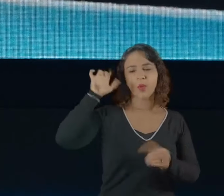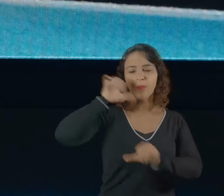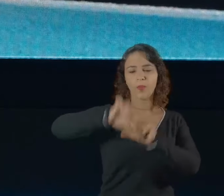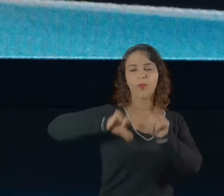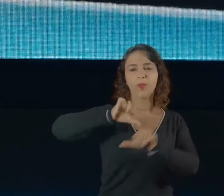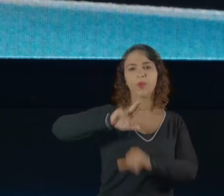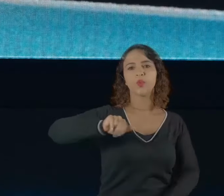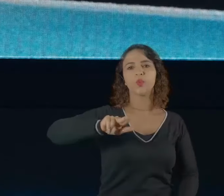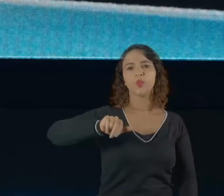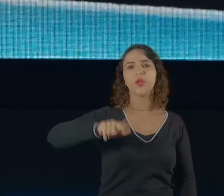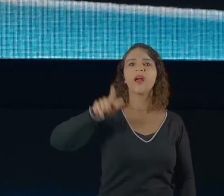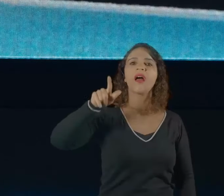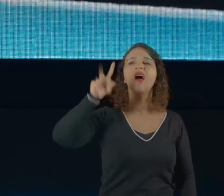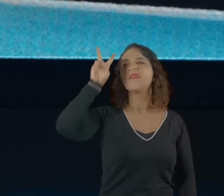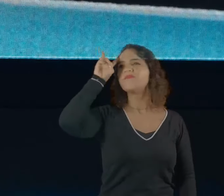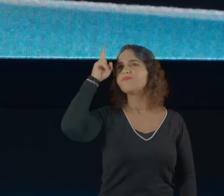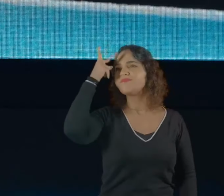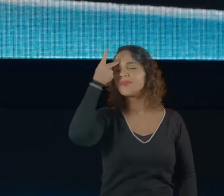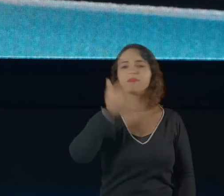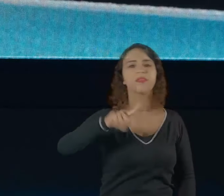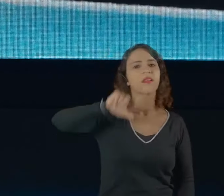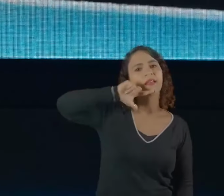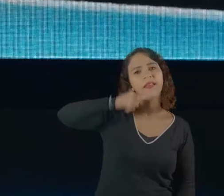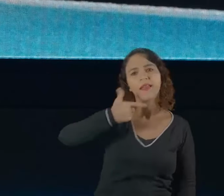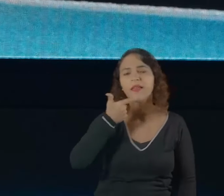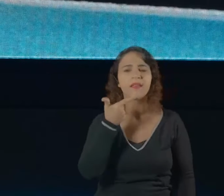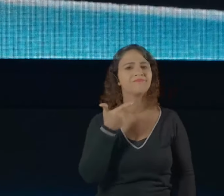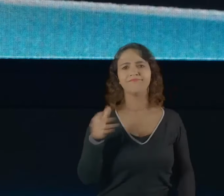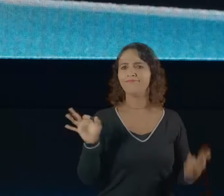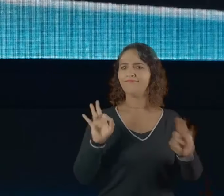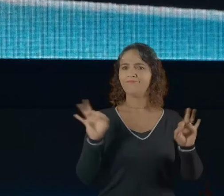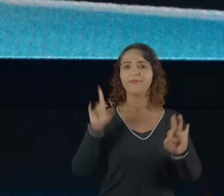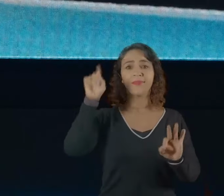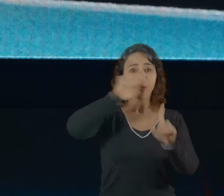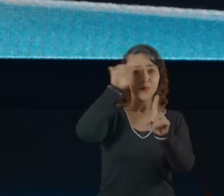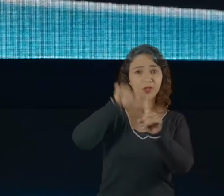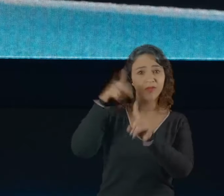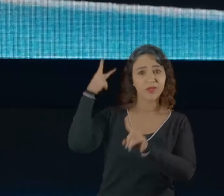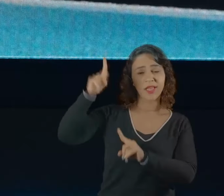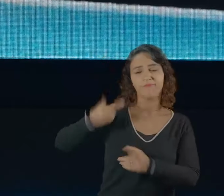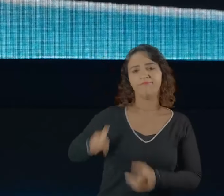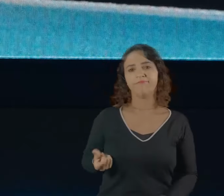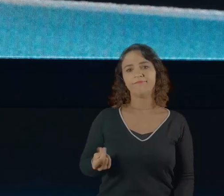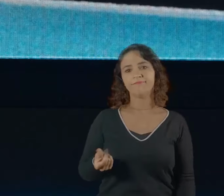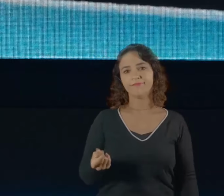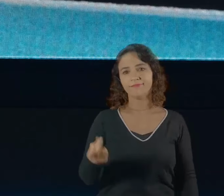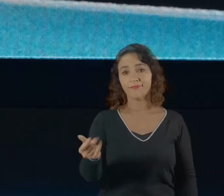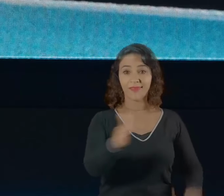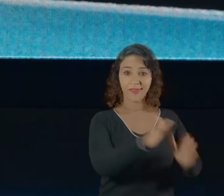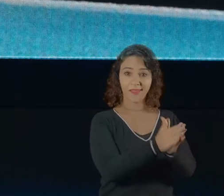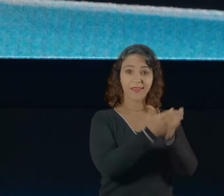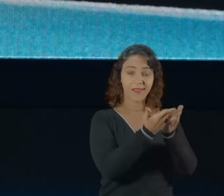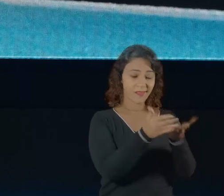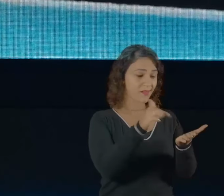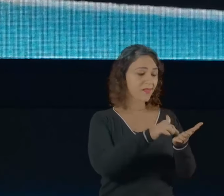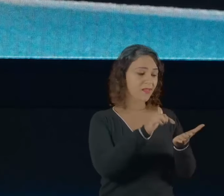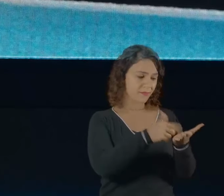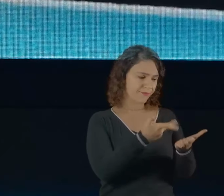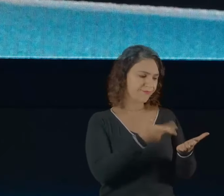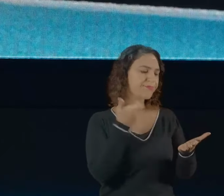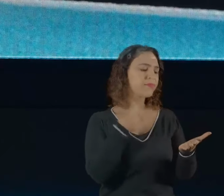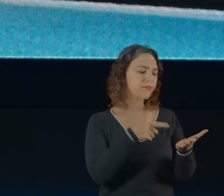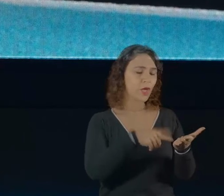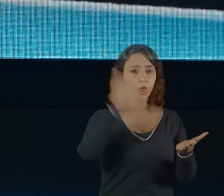não muda, não muda de opinião, não muda de humor e não muda nos seus propósitos. E a palavra de Deus diz que os dons e